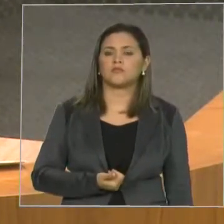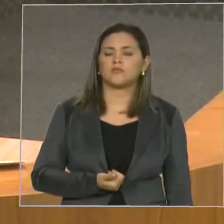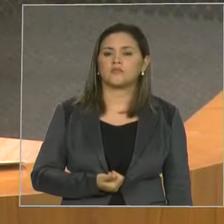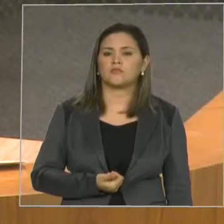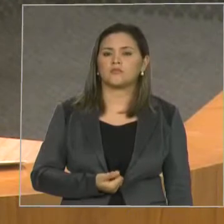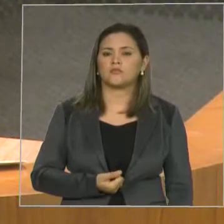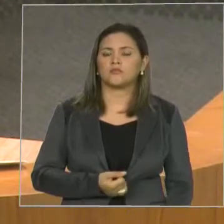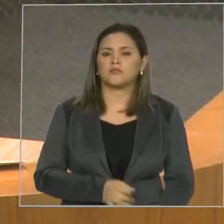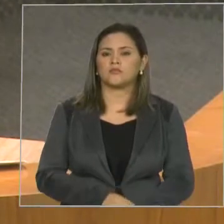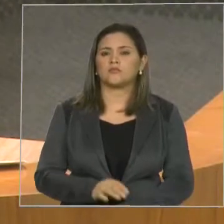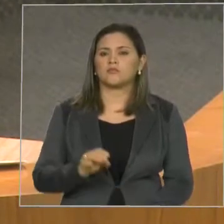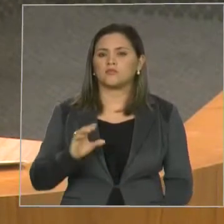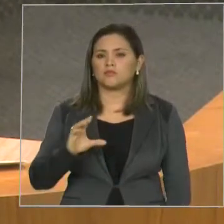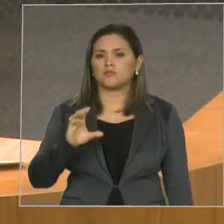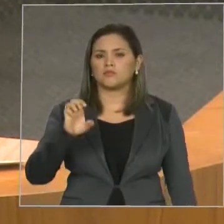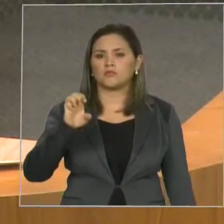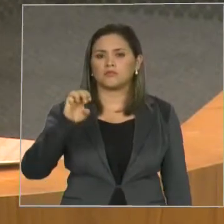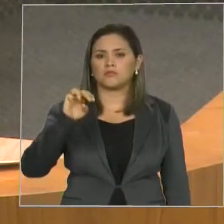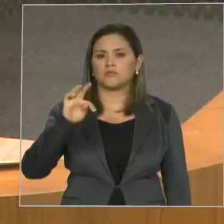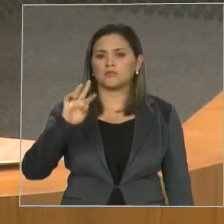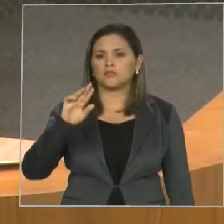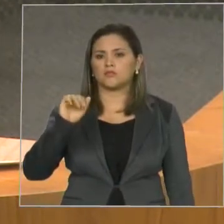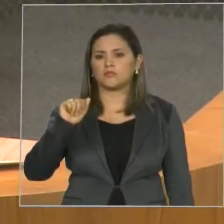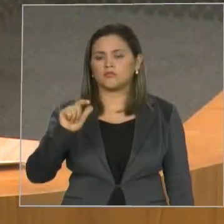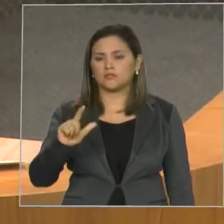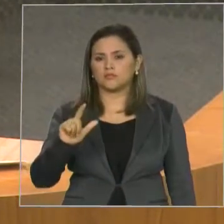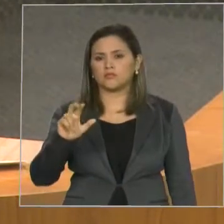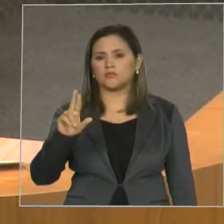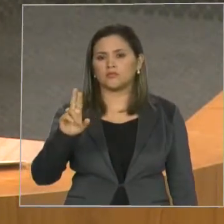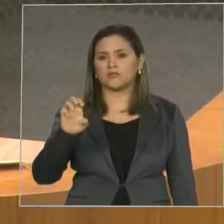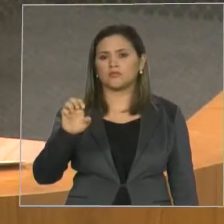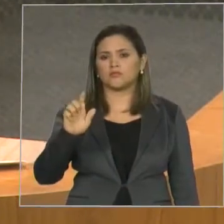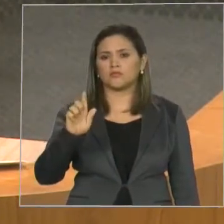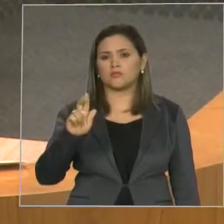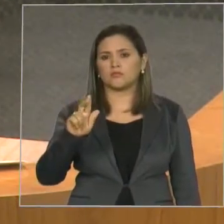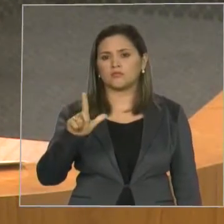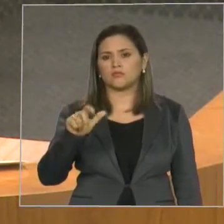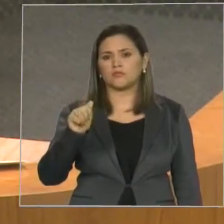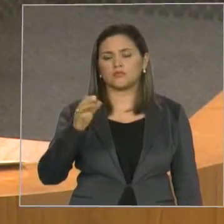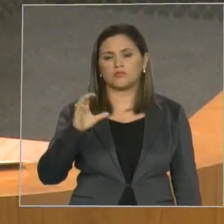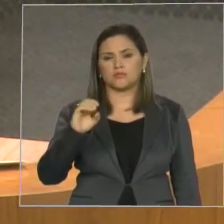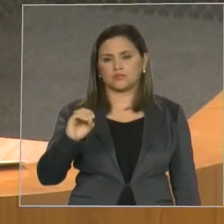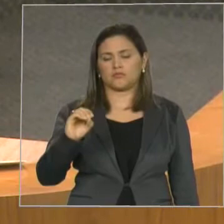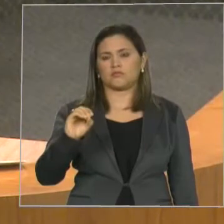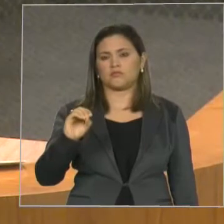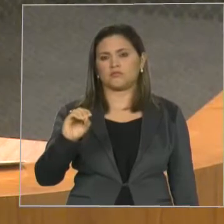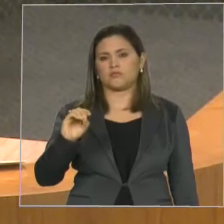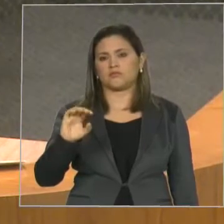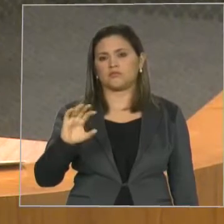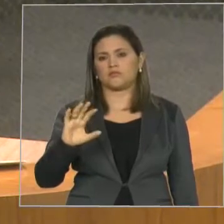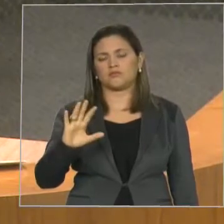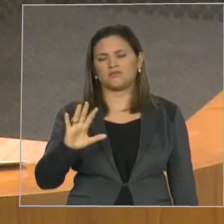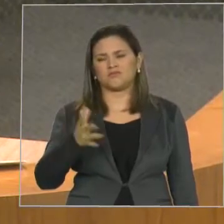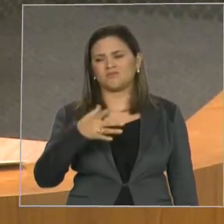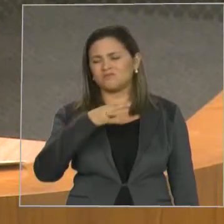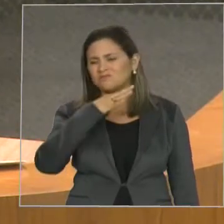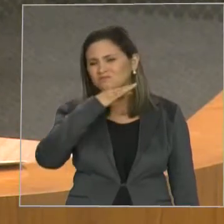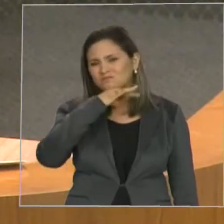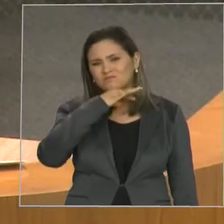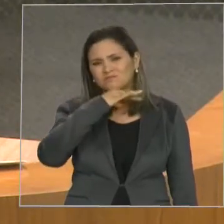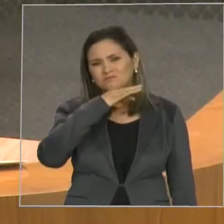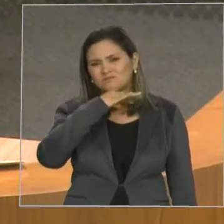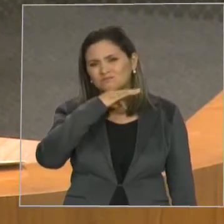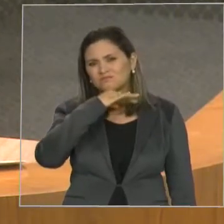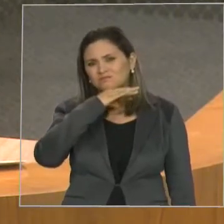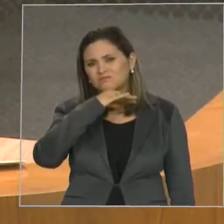tão falada, tão criticada, e uma regulação tão mal feita, deputada Graça, que chega a ser